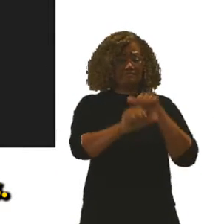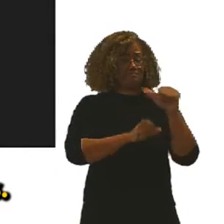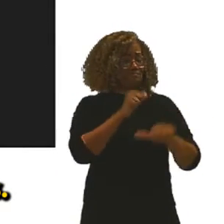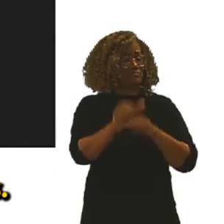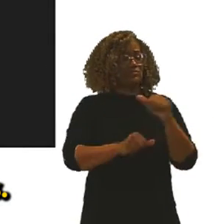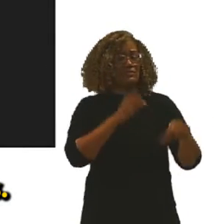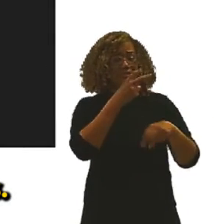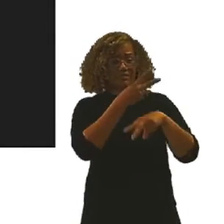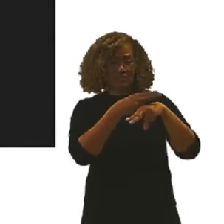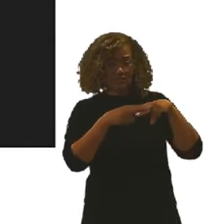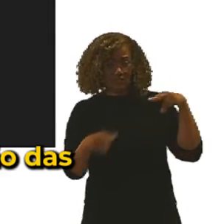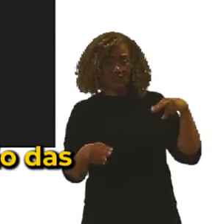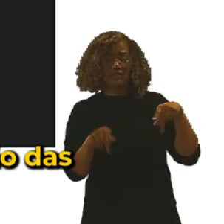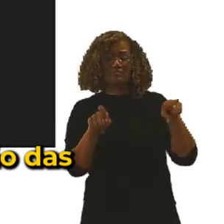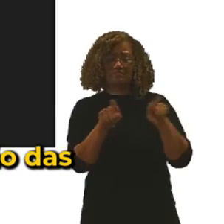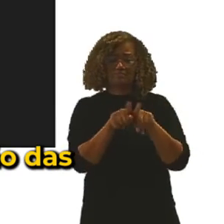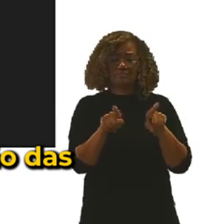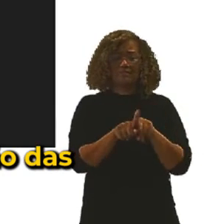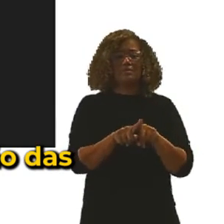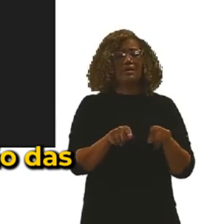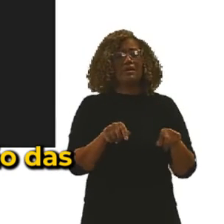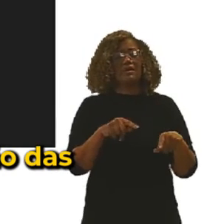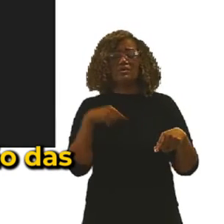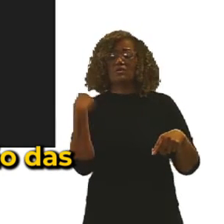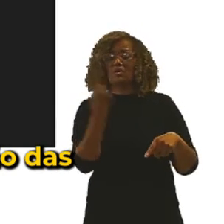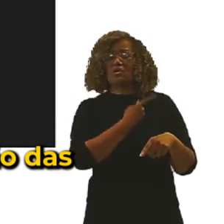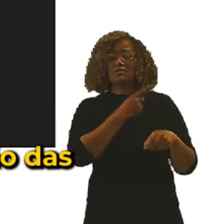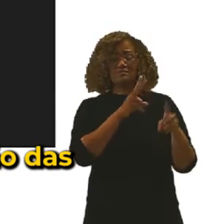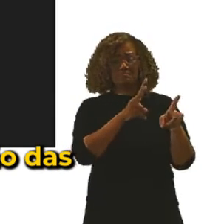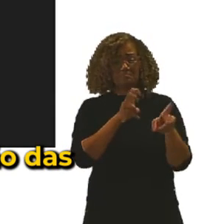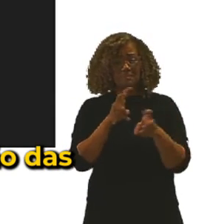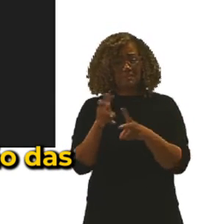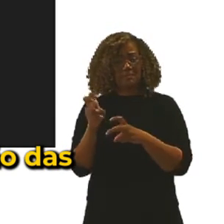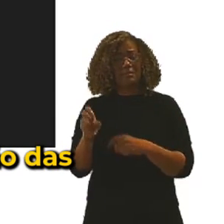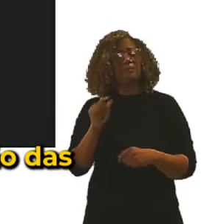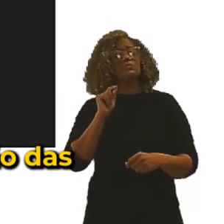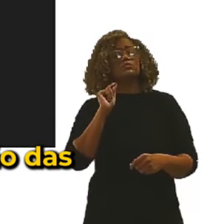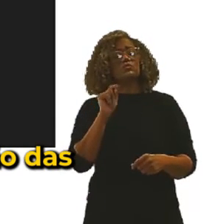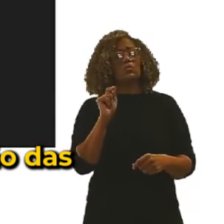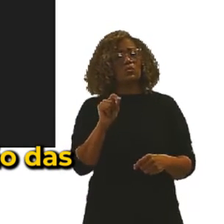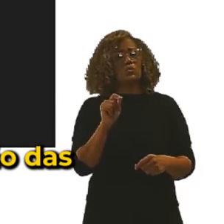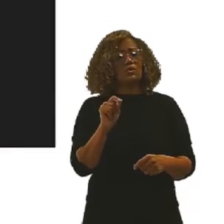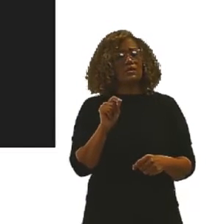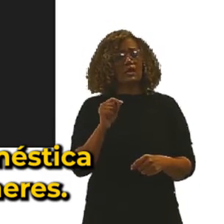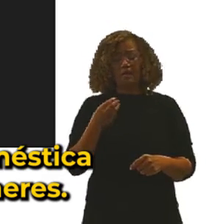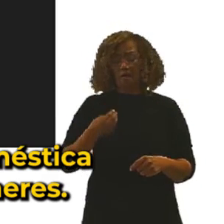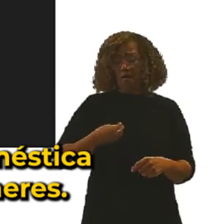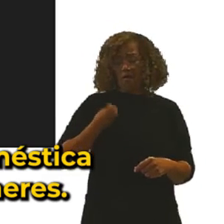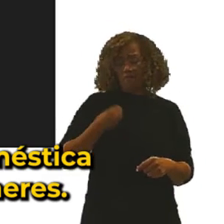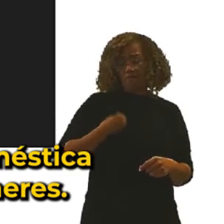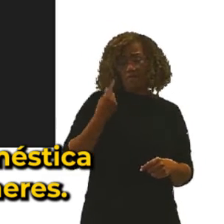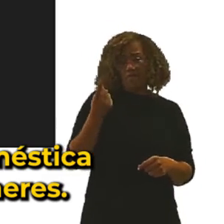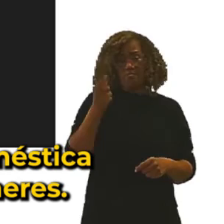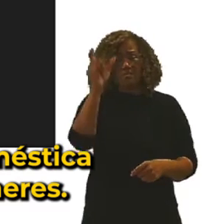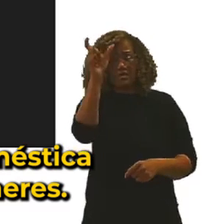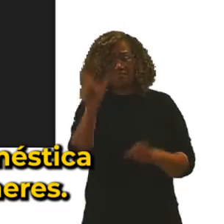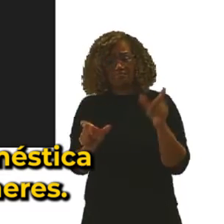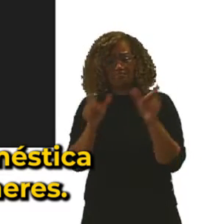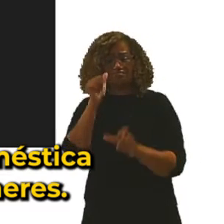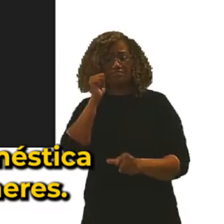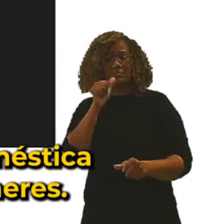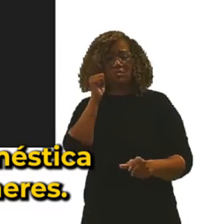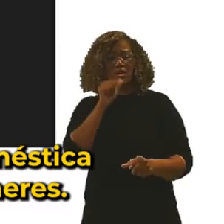das interseccionalidades, porque nós vemos aqui que a precarização das condições de vida das mulheres em situação de